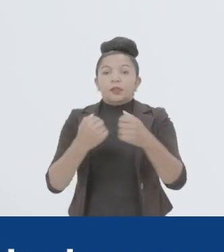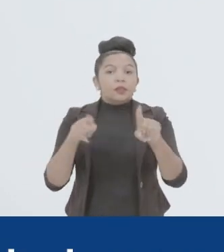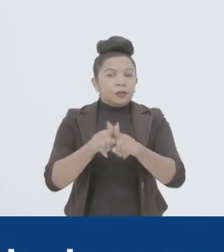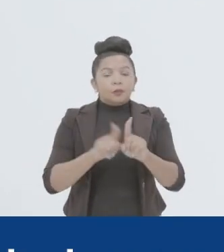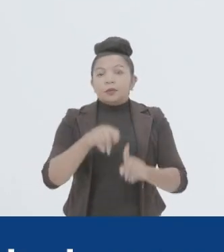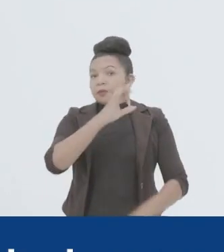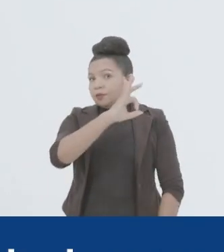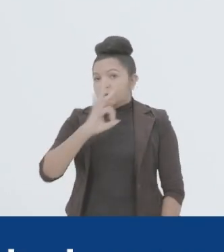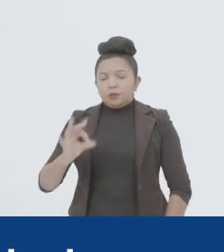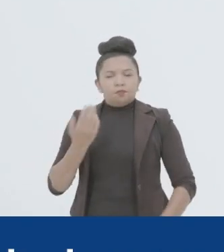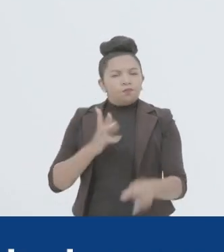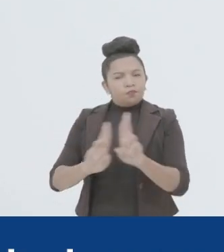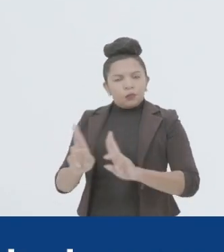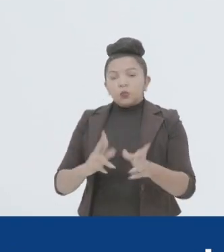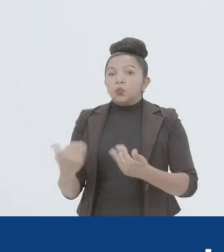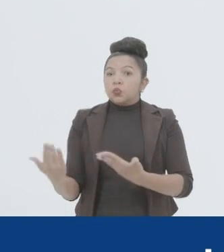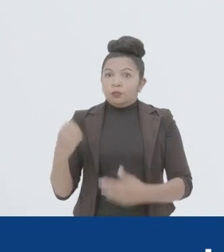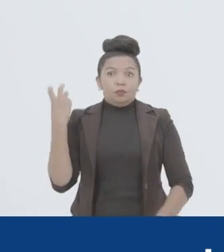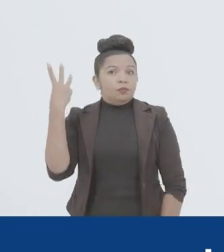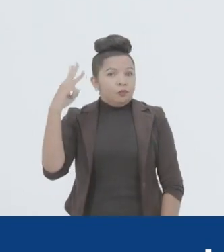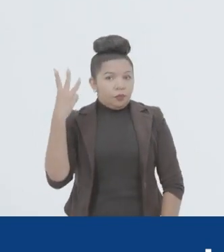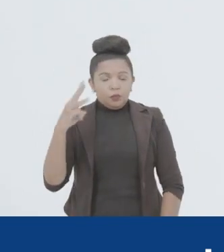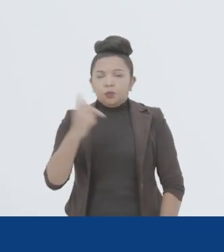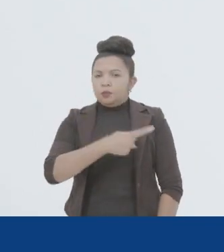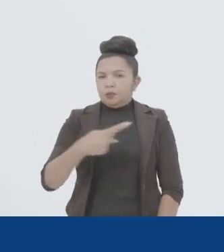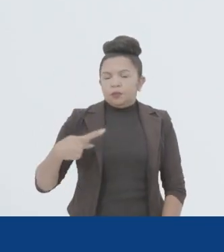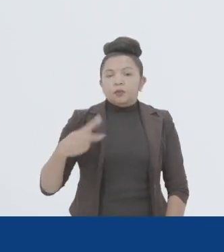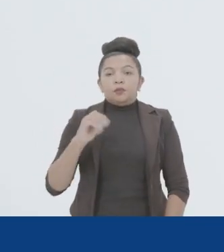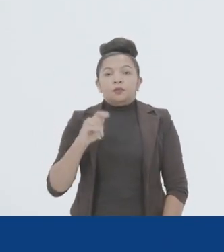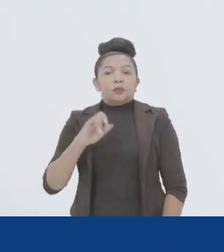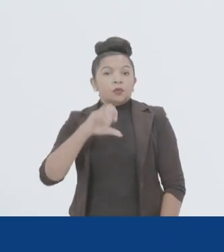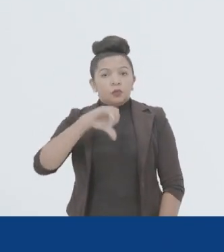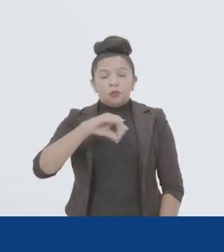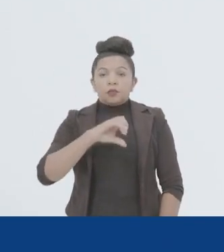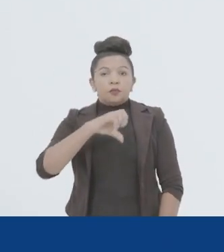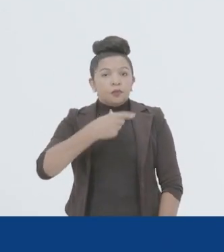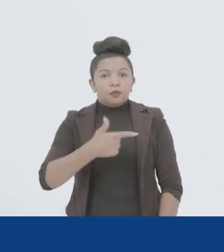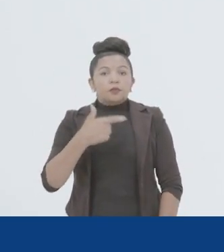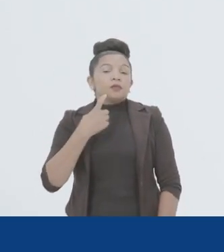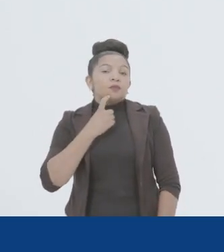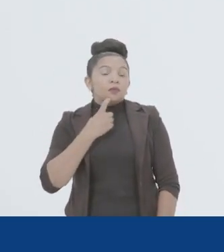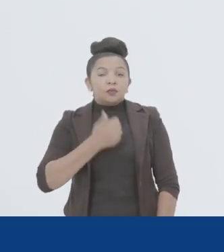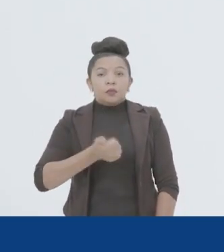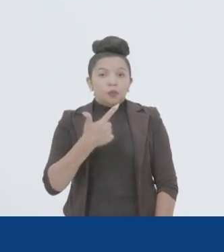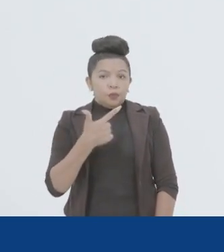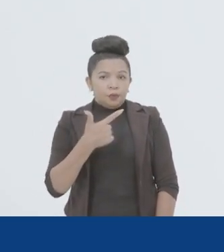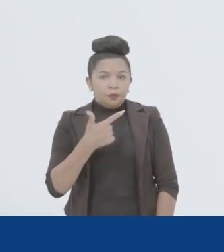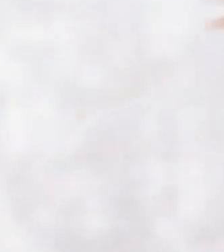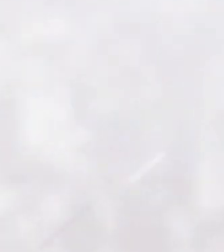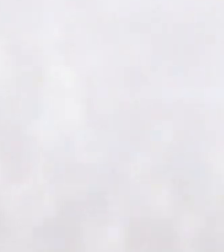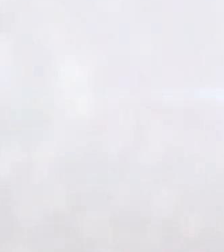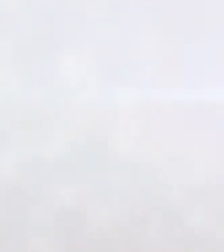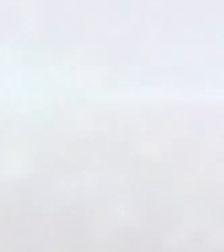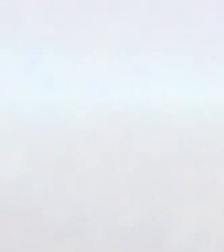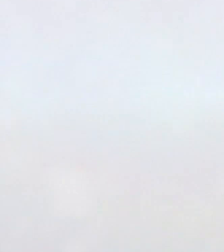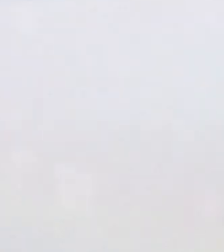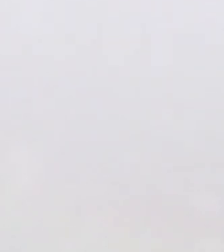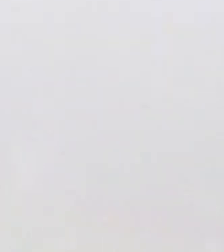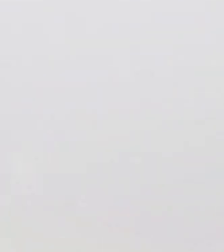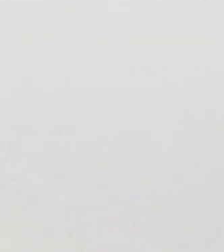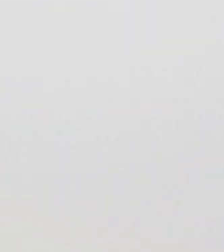família e potencializar os resultados da juventude maranhense. Pastor Kaléo, 9023 e o Everton 12.